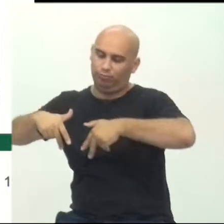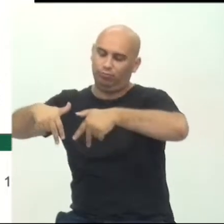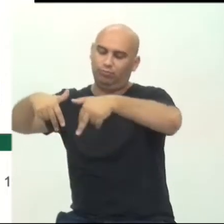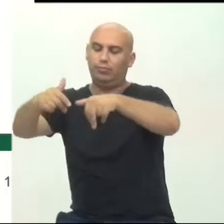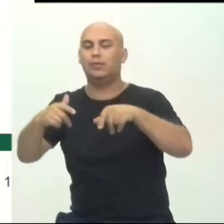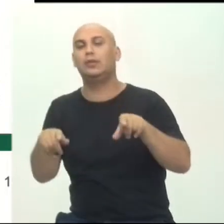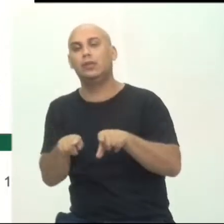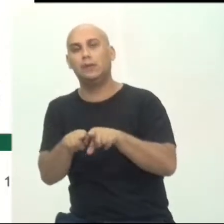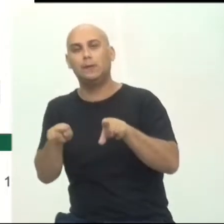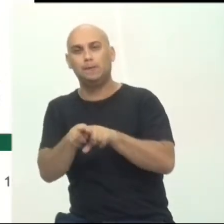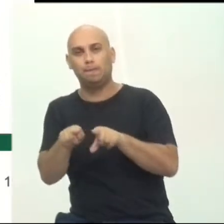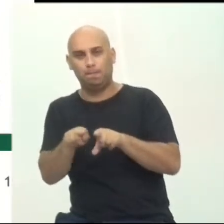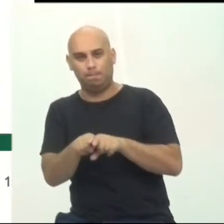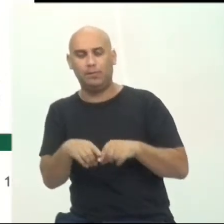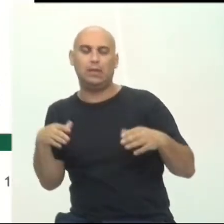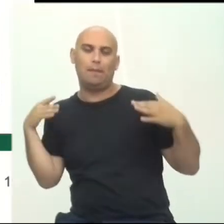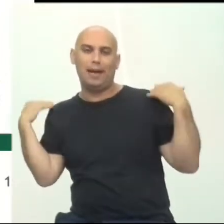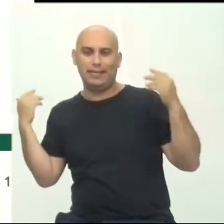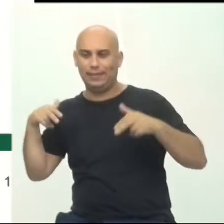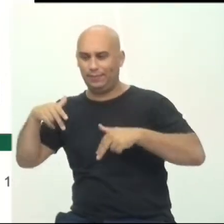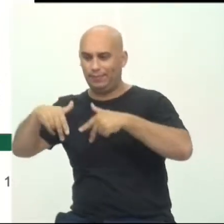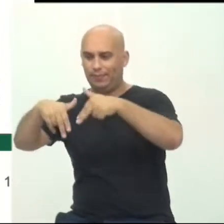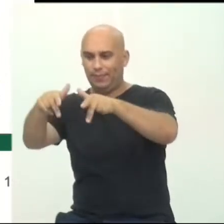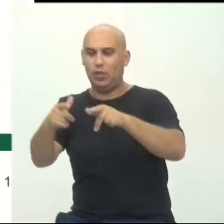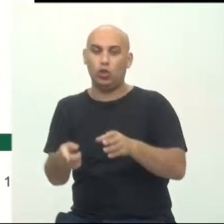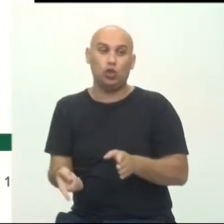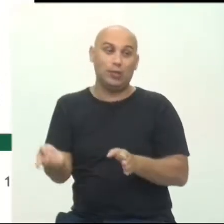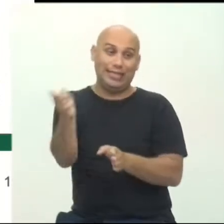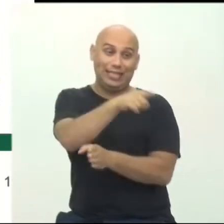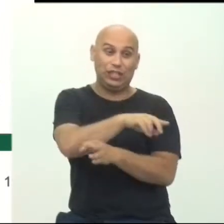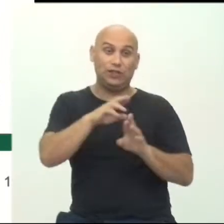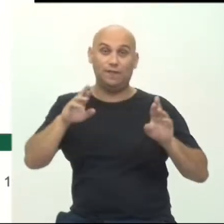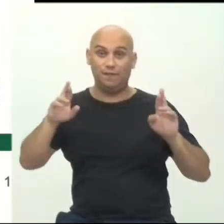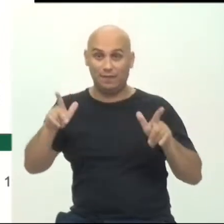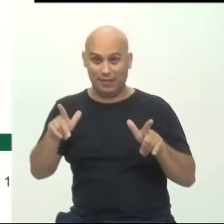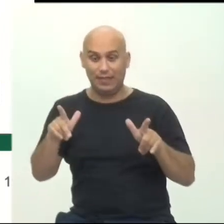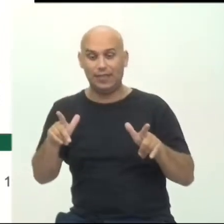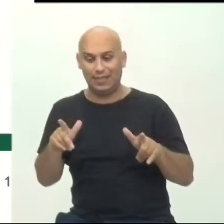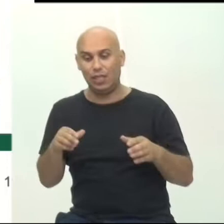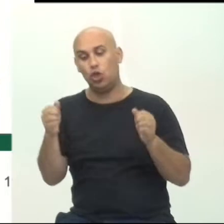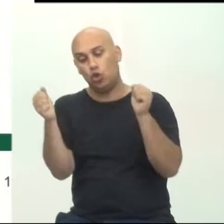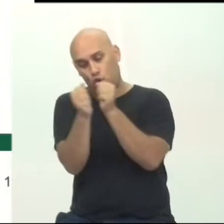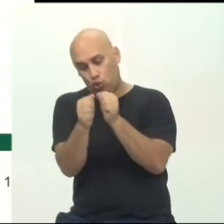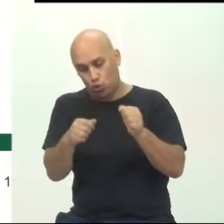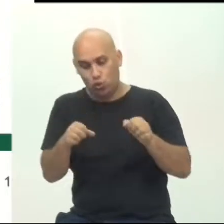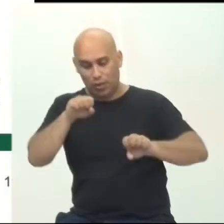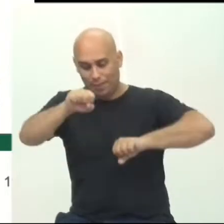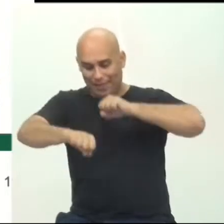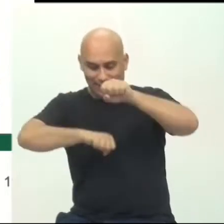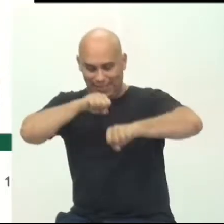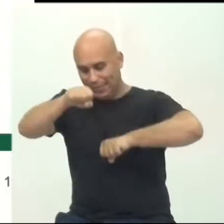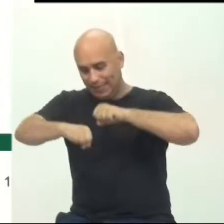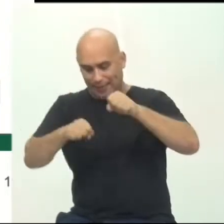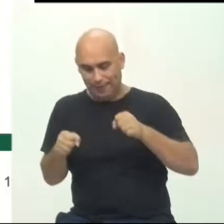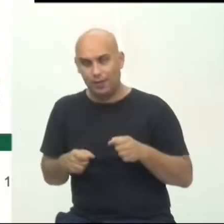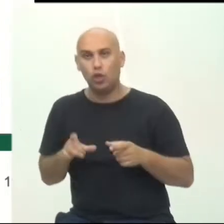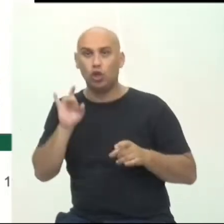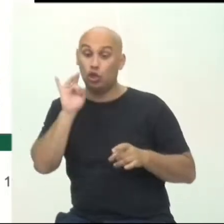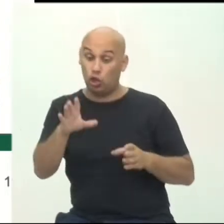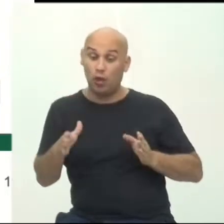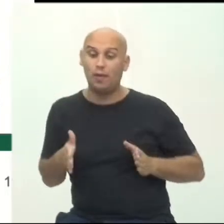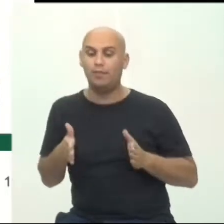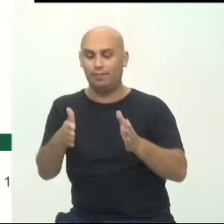trecho fica passeio público somente do outro lado. No caso, próximo ao desnível, fica somente a